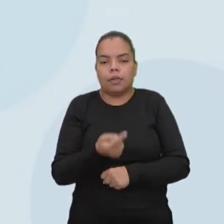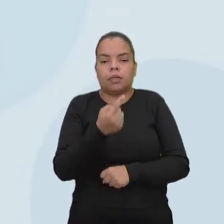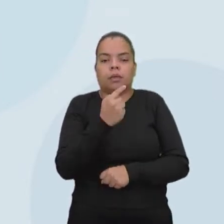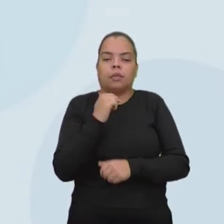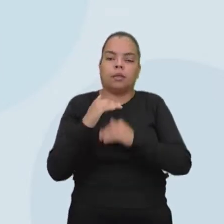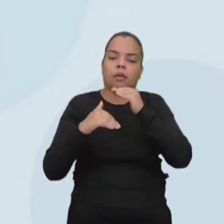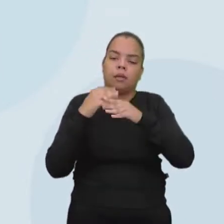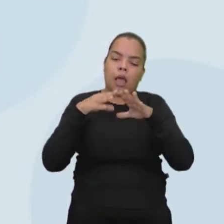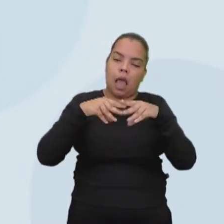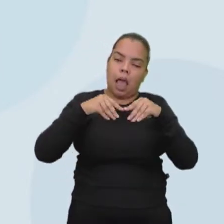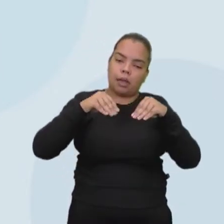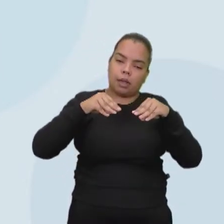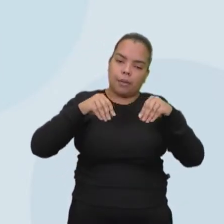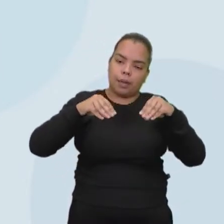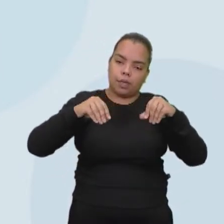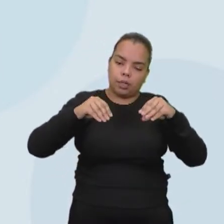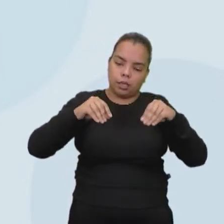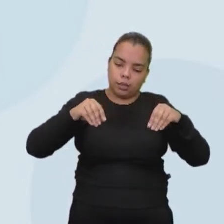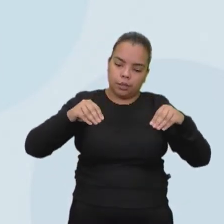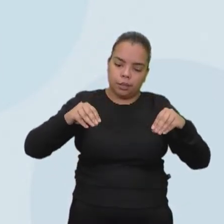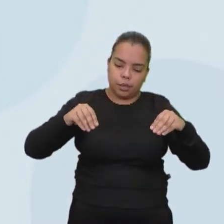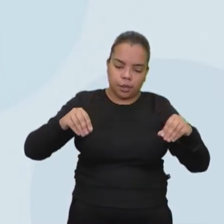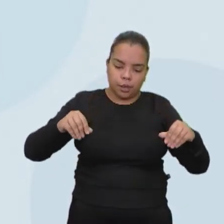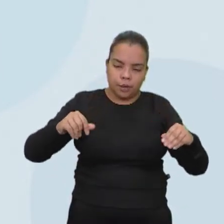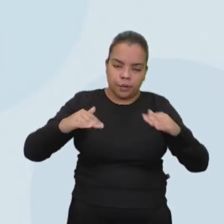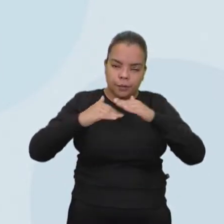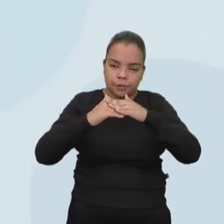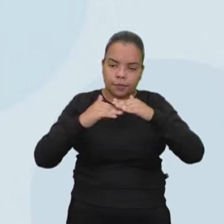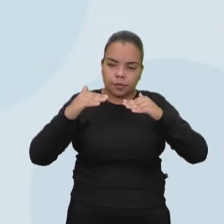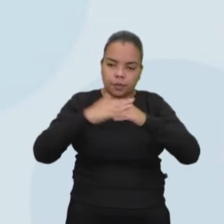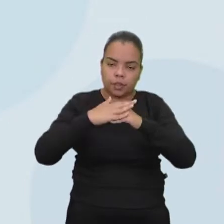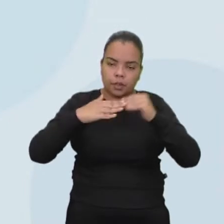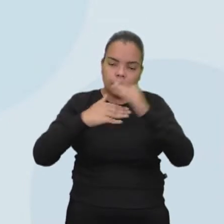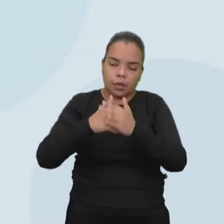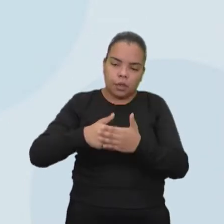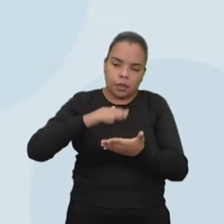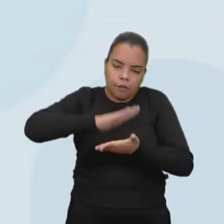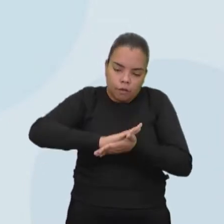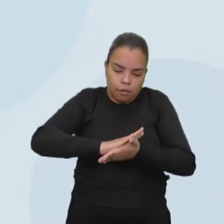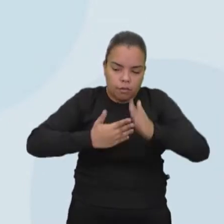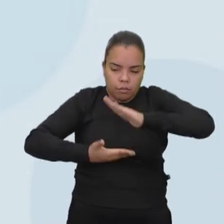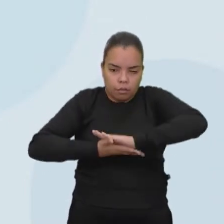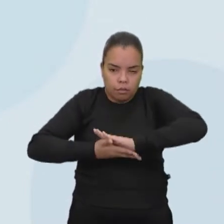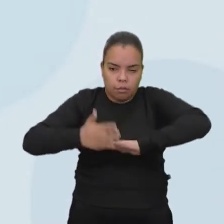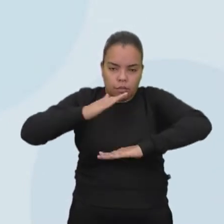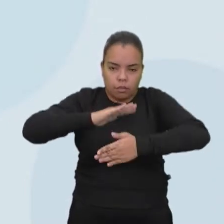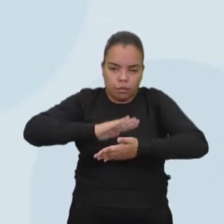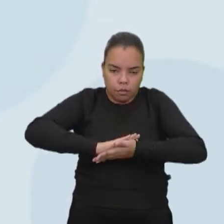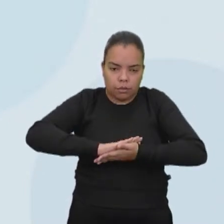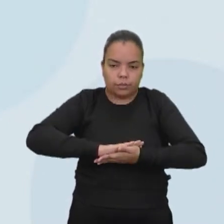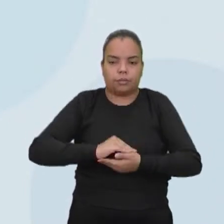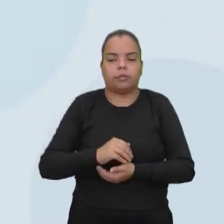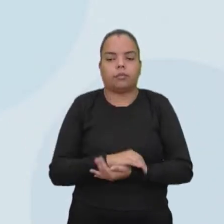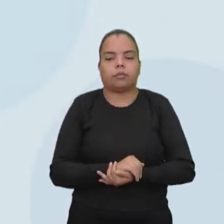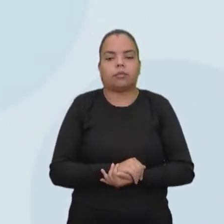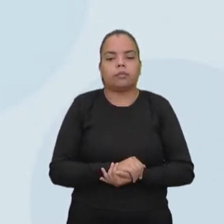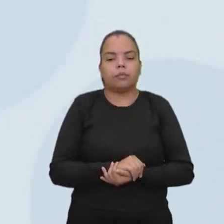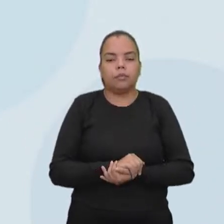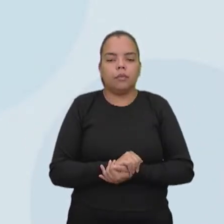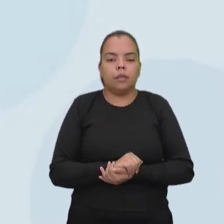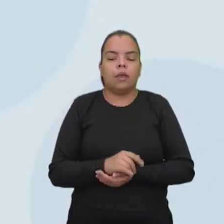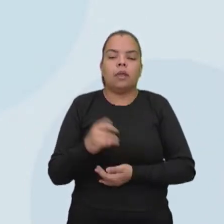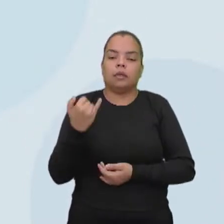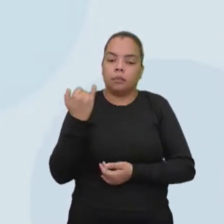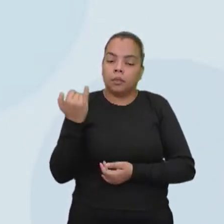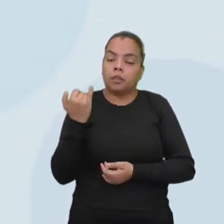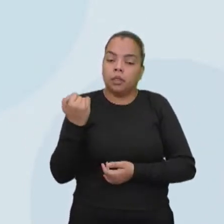Olha que interessante. Né? Porque a formação rochosa de compactação do arenito é areia, né? E é interessante porque